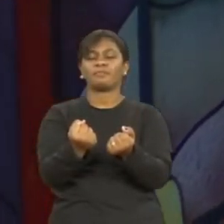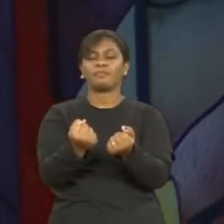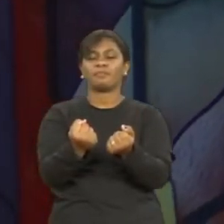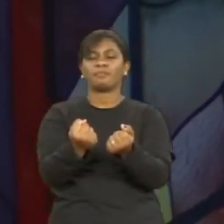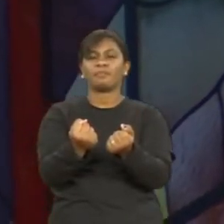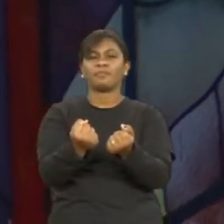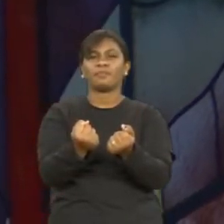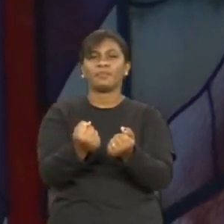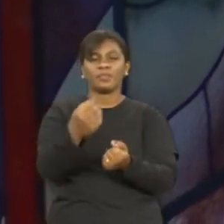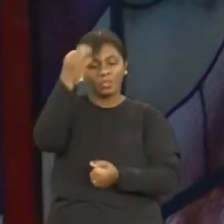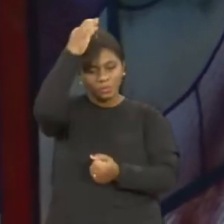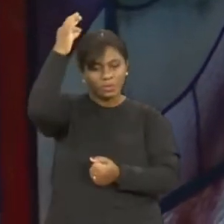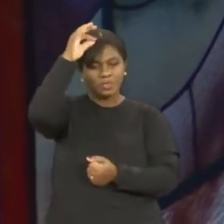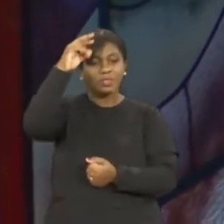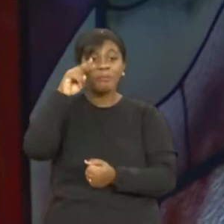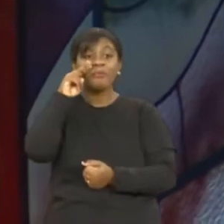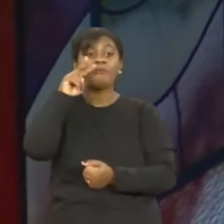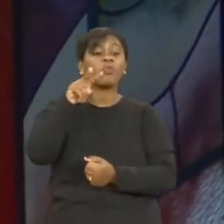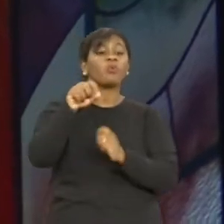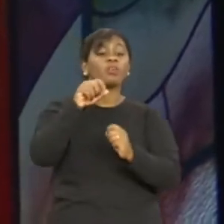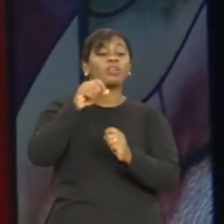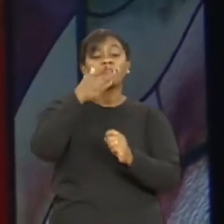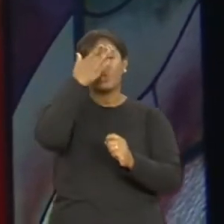Ele enxerga o que os outros não enxergam.